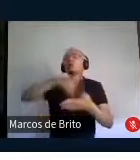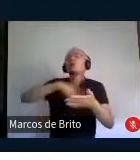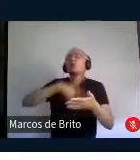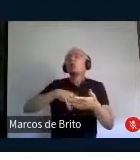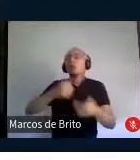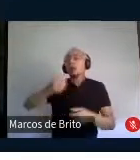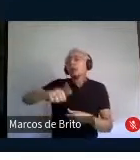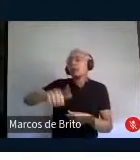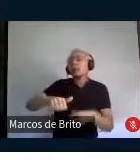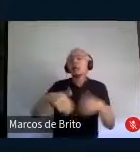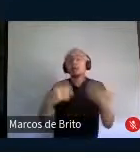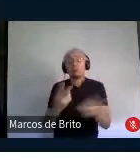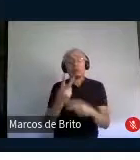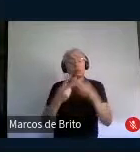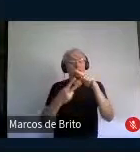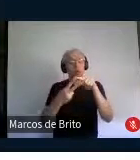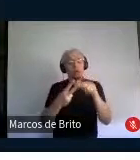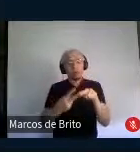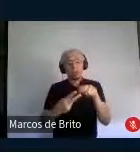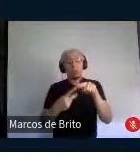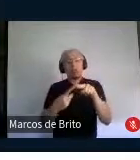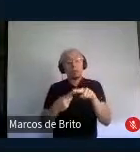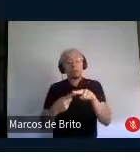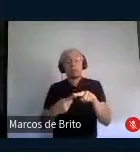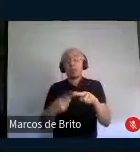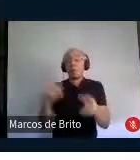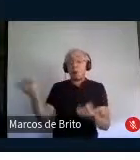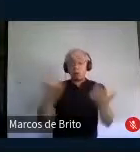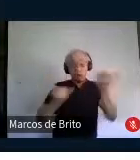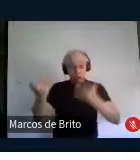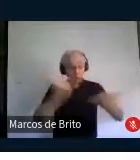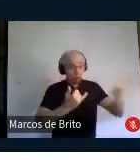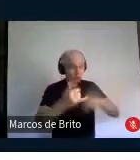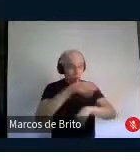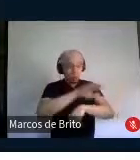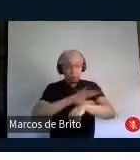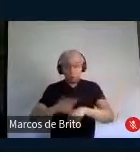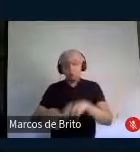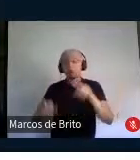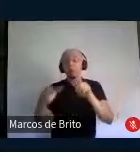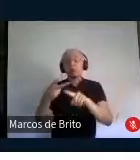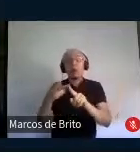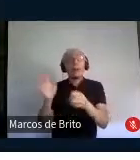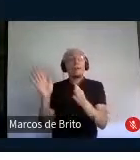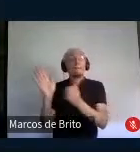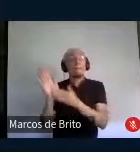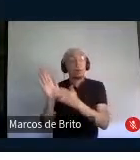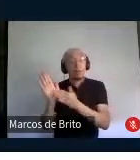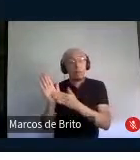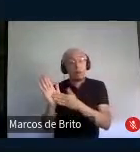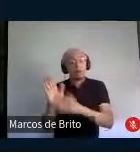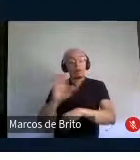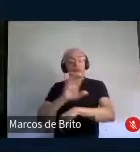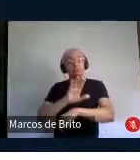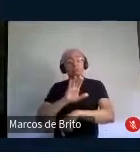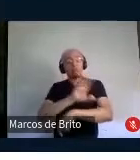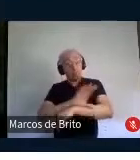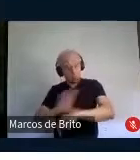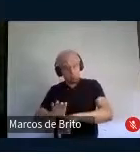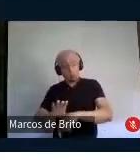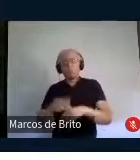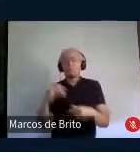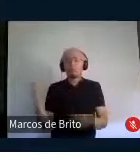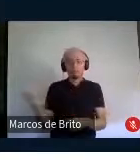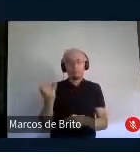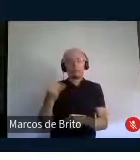foram dois: os informativos de curso e as propostas de curso. É muito importante a gente compreender que